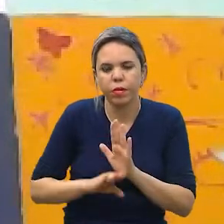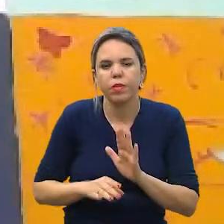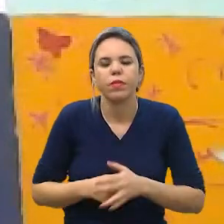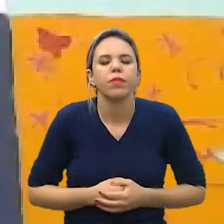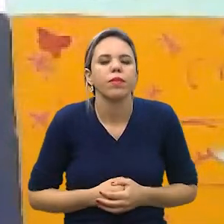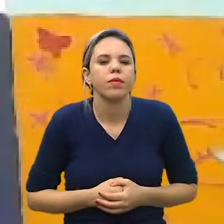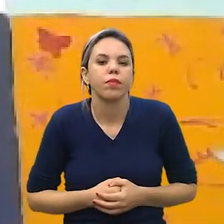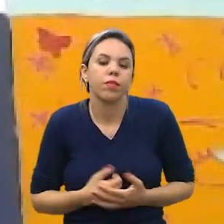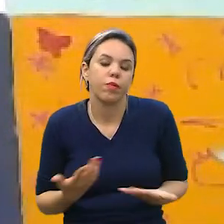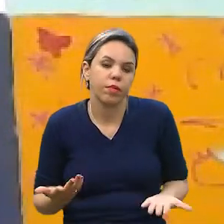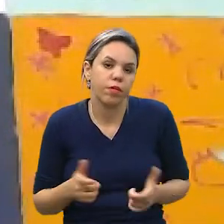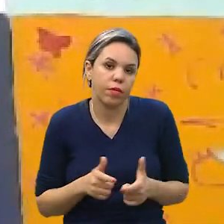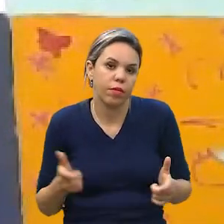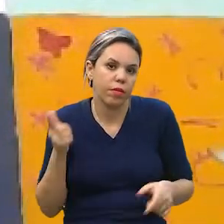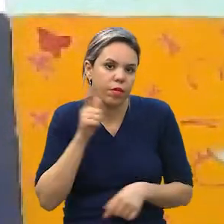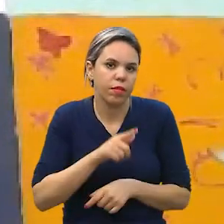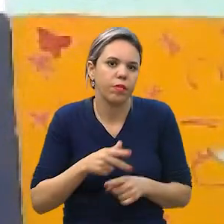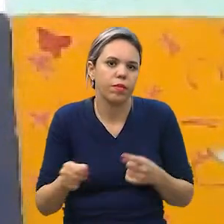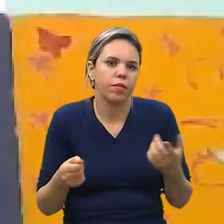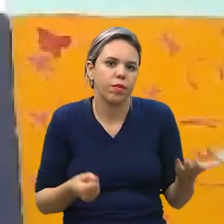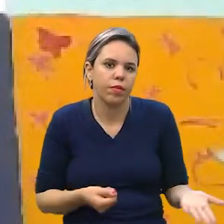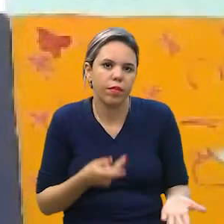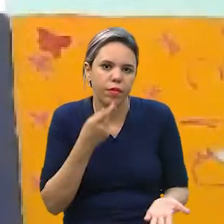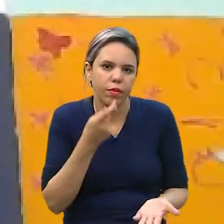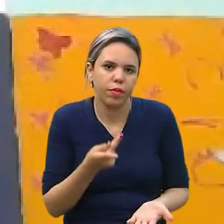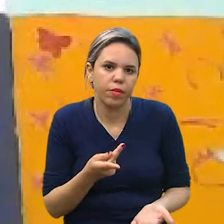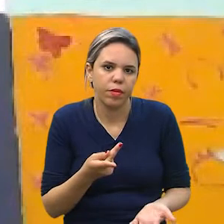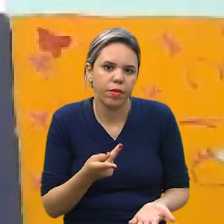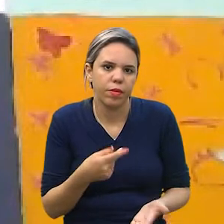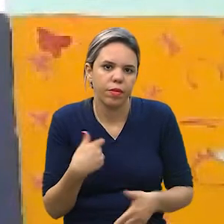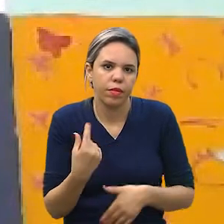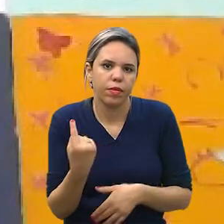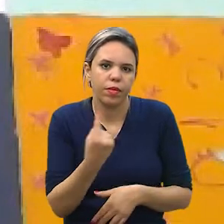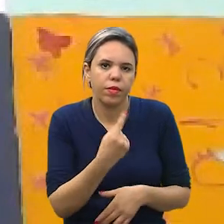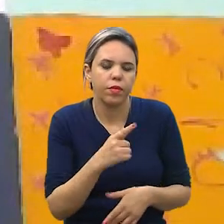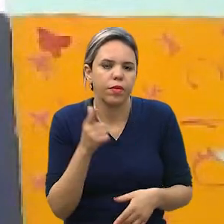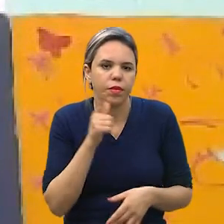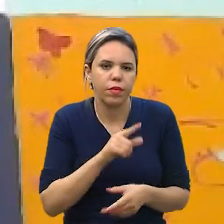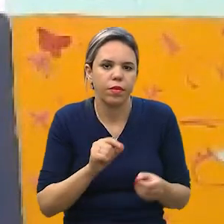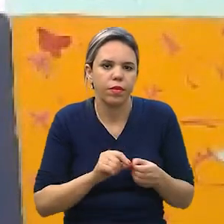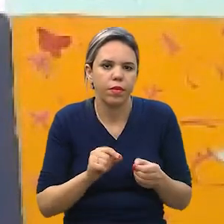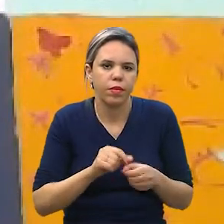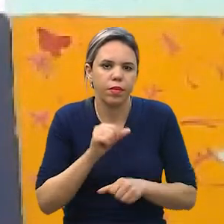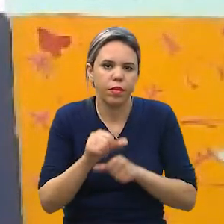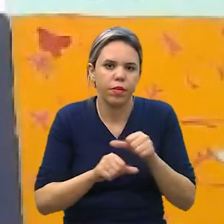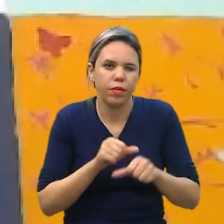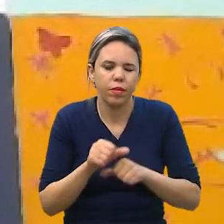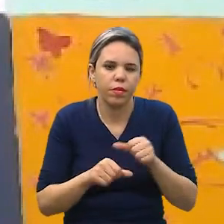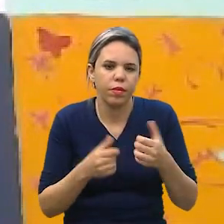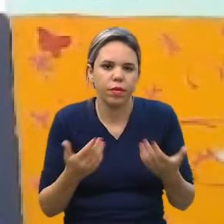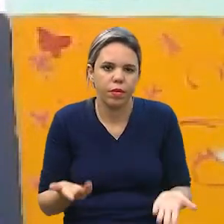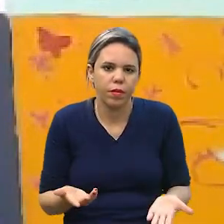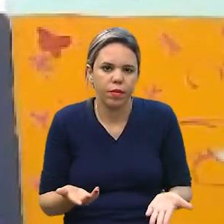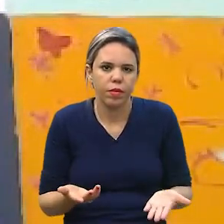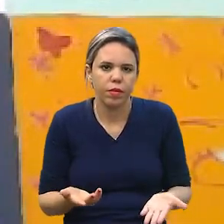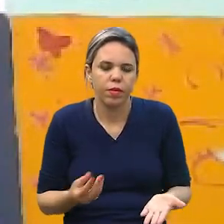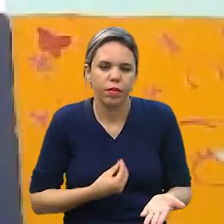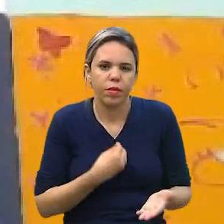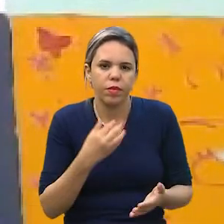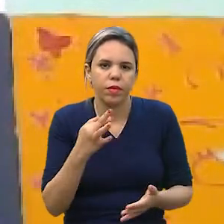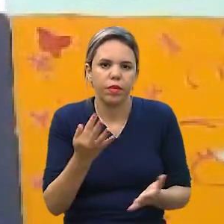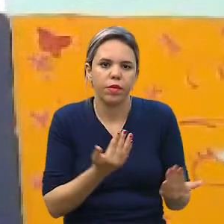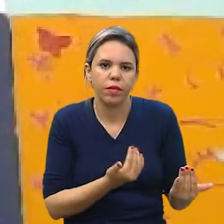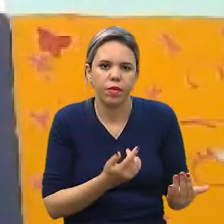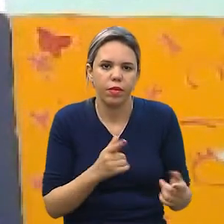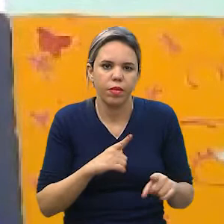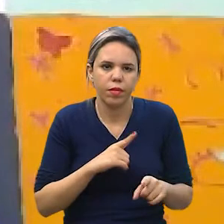programação. Então, é uma grande conquista, né? Eu falo que a cada um que a gente consegue mudar, né, o destino desse jovem,